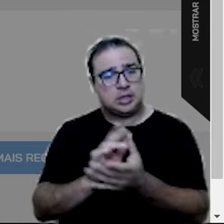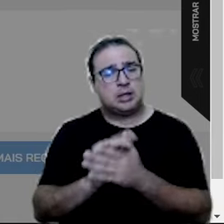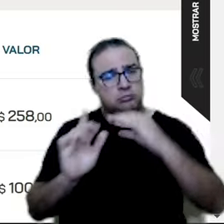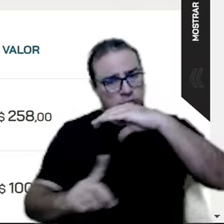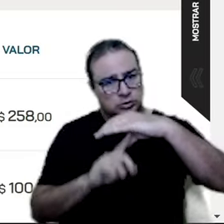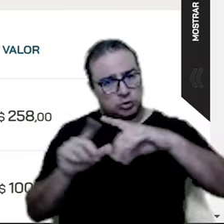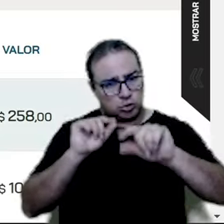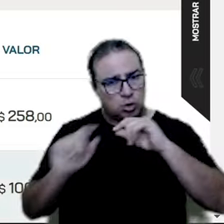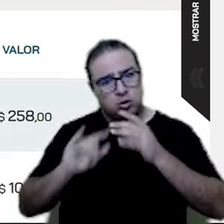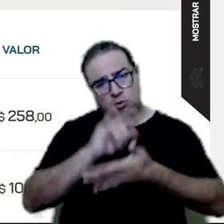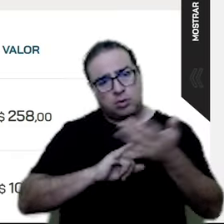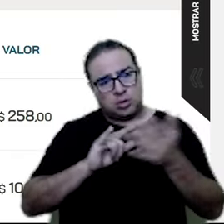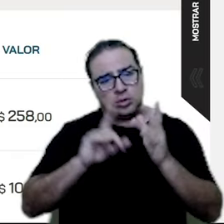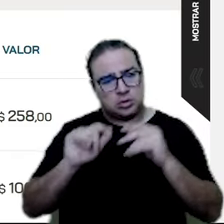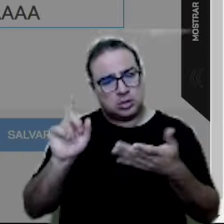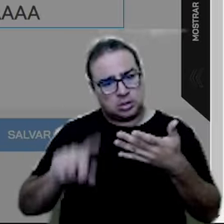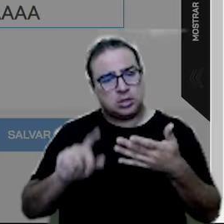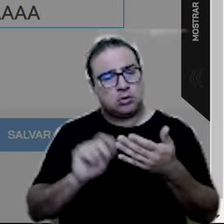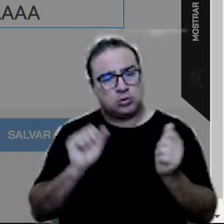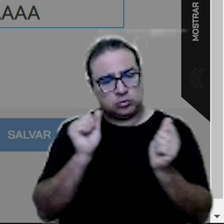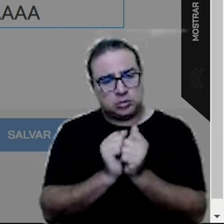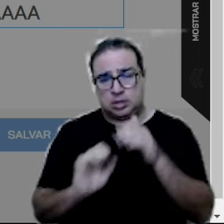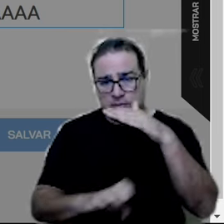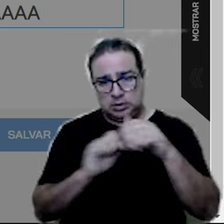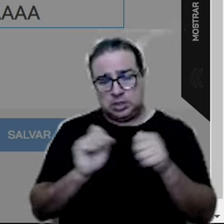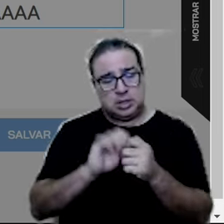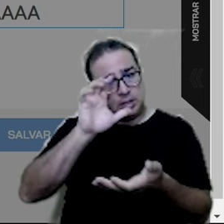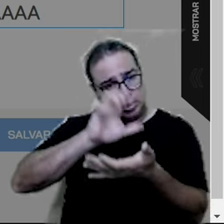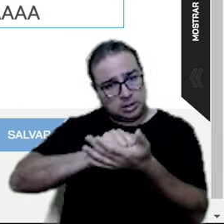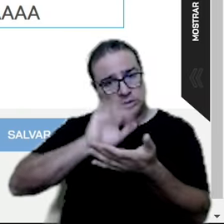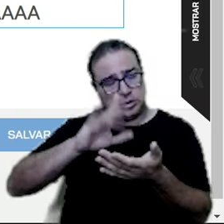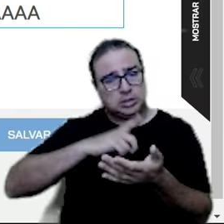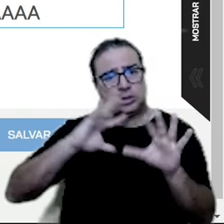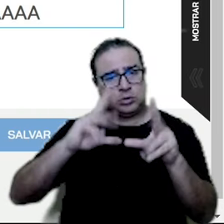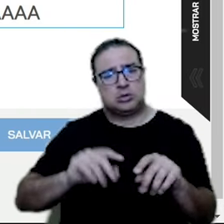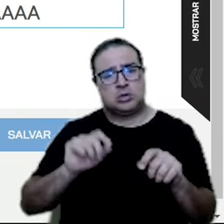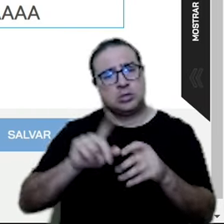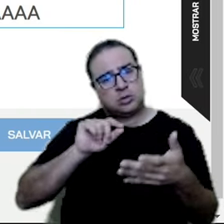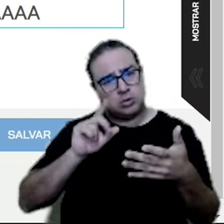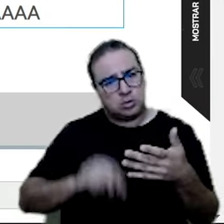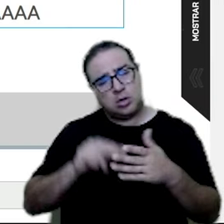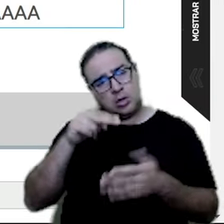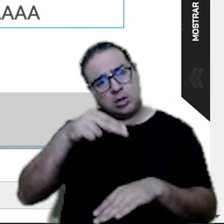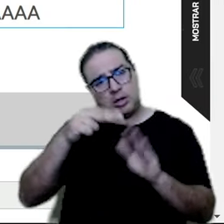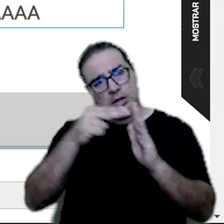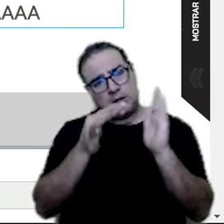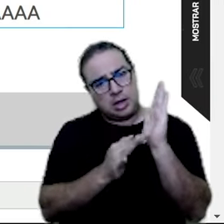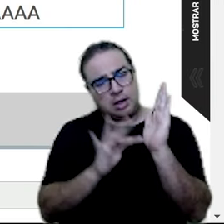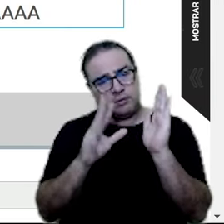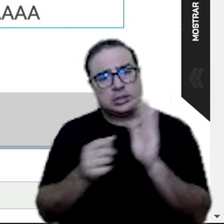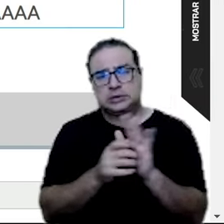isso ele vai seleciona o documento fiscal ele clica adicionar se a empresa já tá cadastrada todo ele vem seleciona é uma nota de